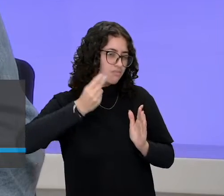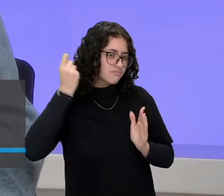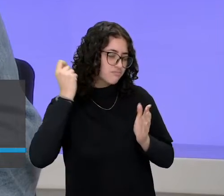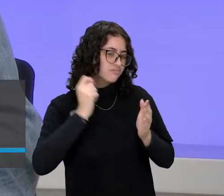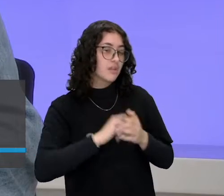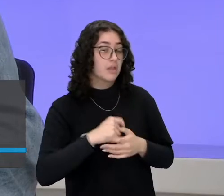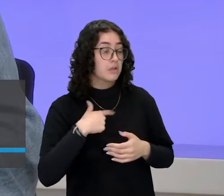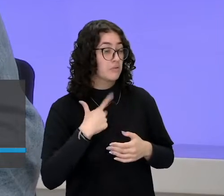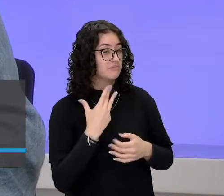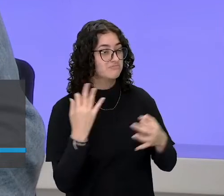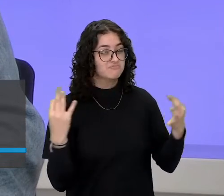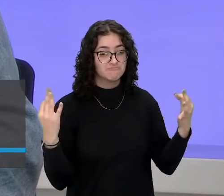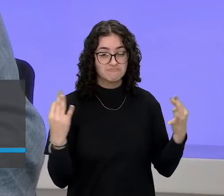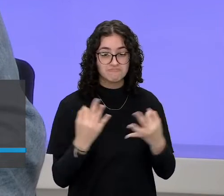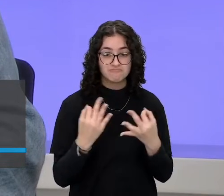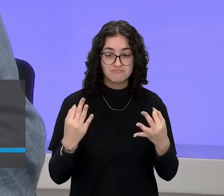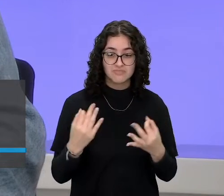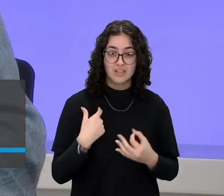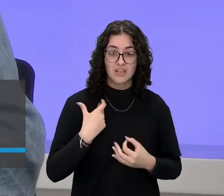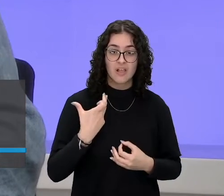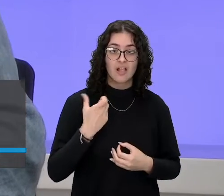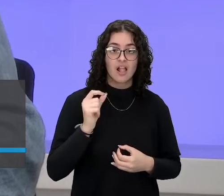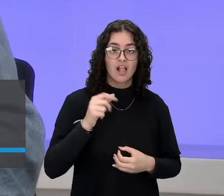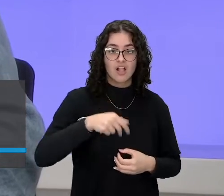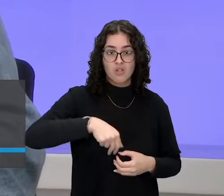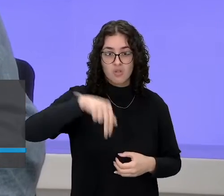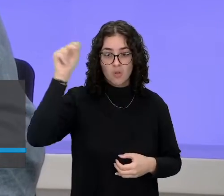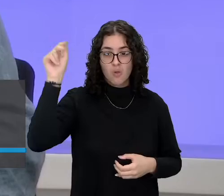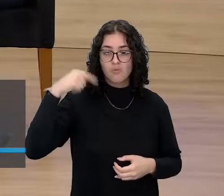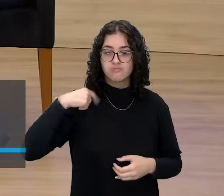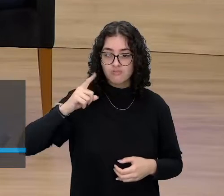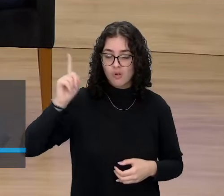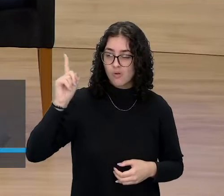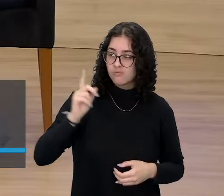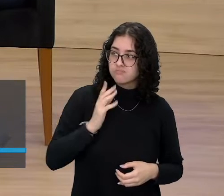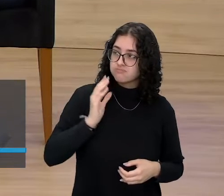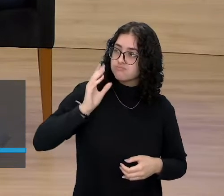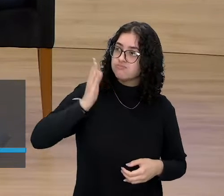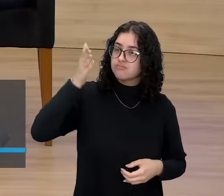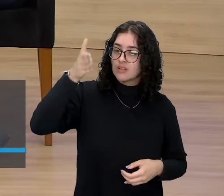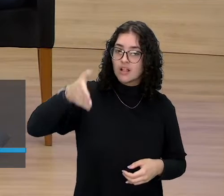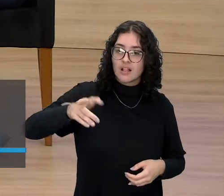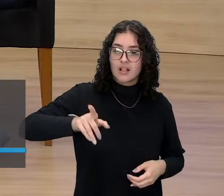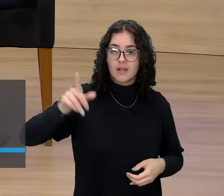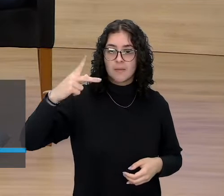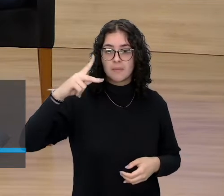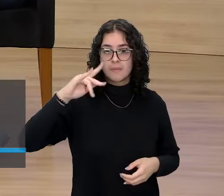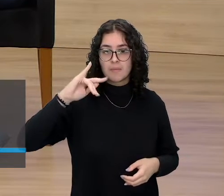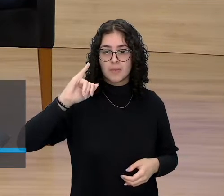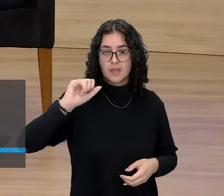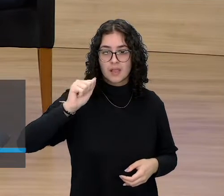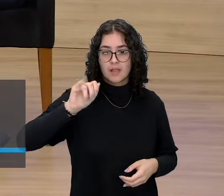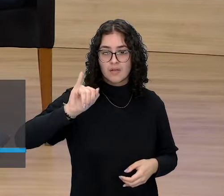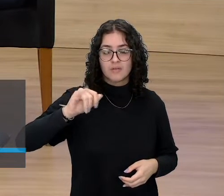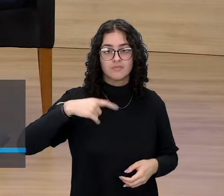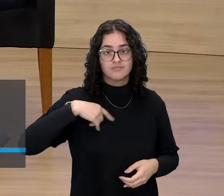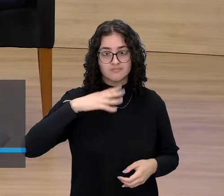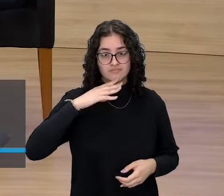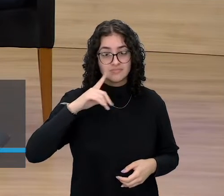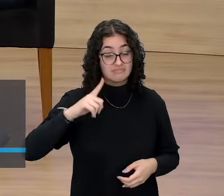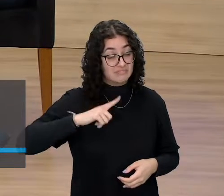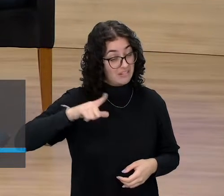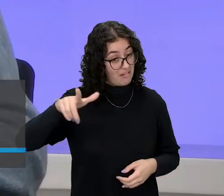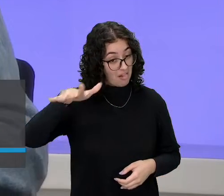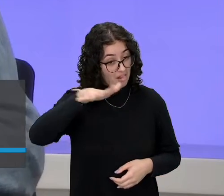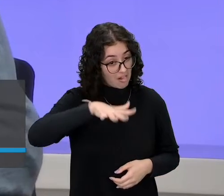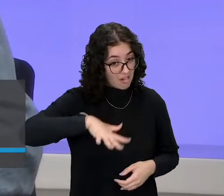acho magnífico, que eu quero ir para o norte para conhecer justamente lá no Piauí os parques que tem, né? Porque tem, olha gente,